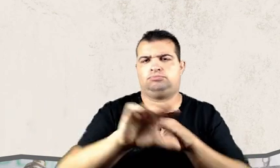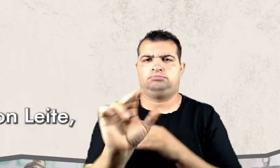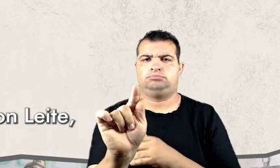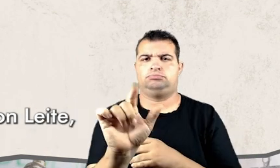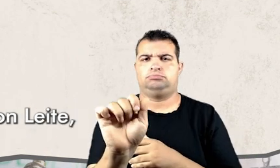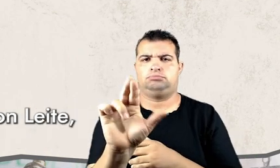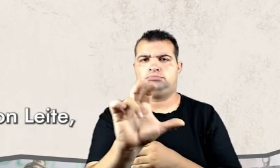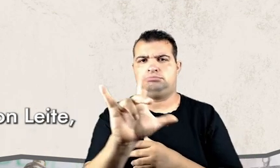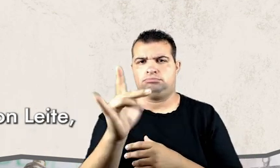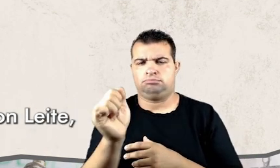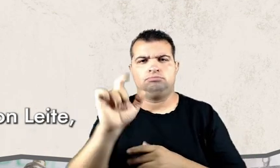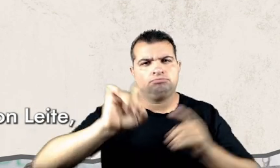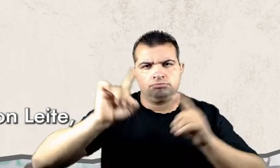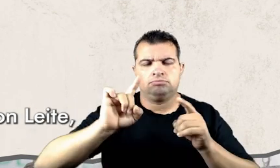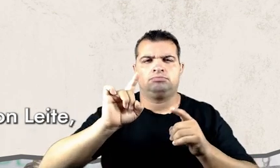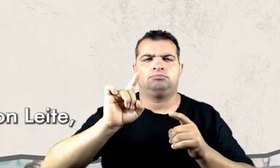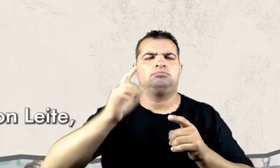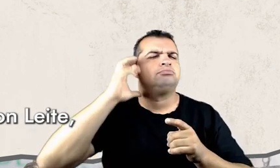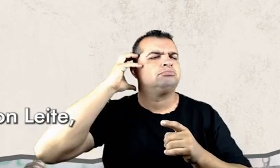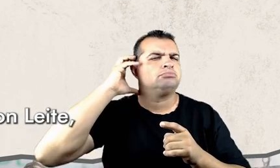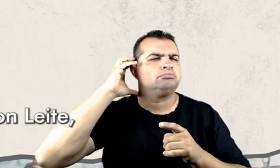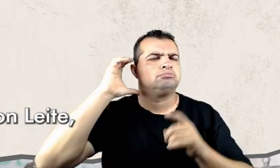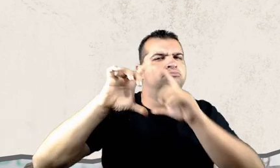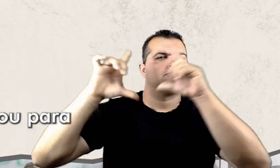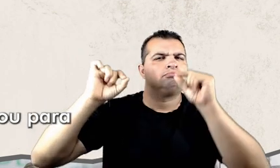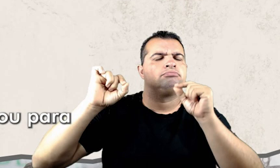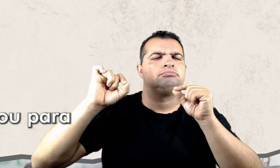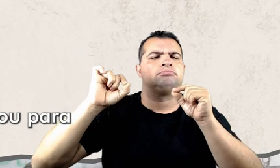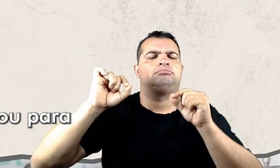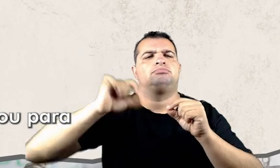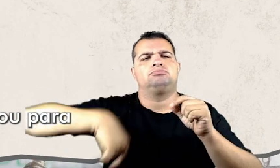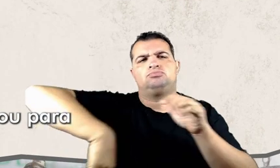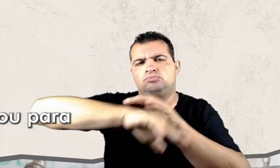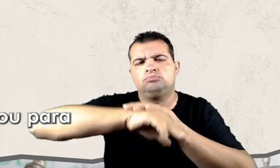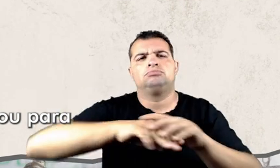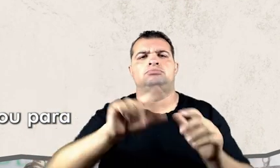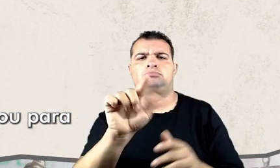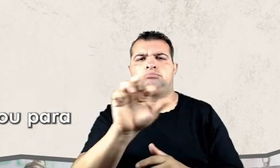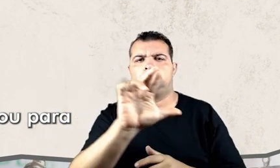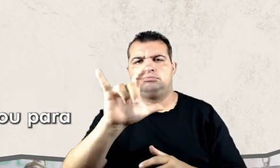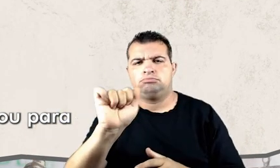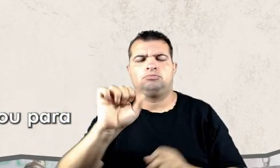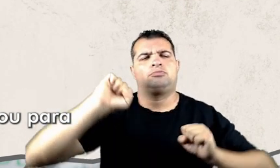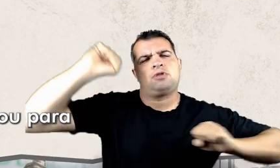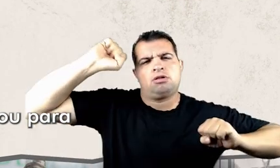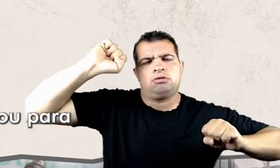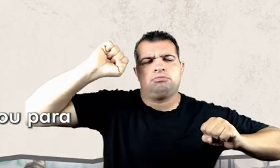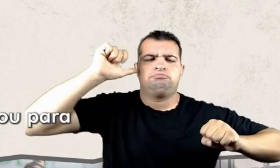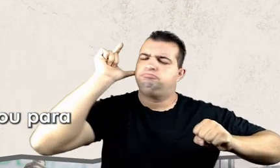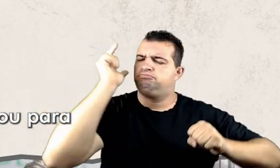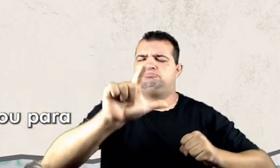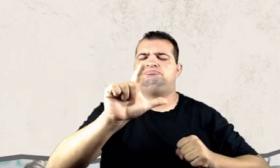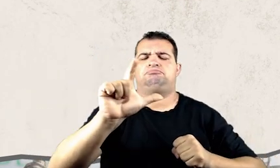Chile, como ouvimos na narração de Edson Leite, da Rádio Bandeirantes. Bicicleta, bola livre com o Vavá, deixou para Garrincha, tira e gol!